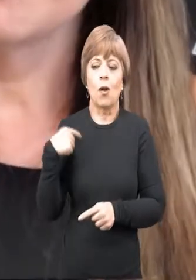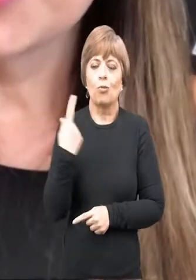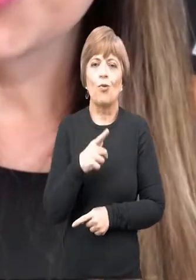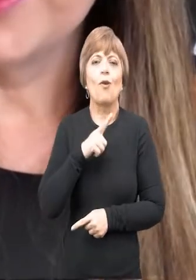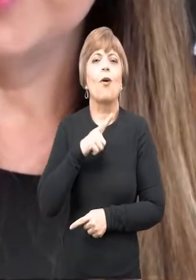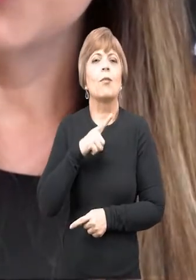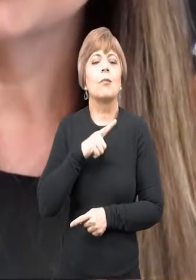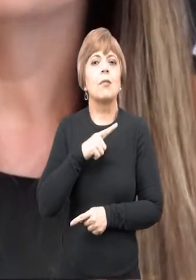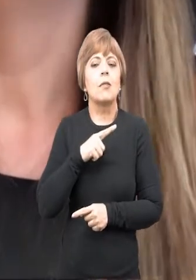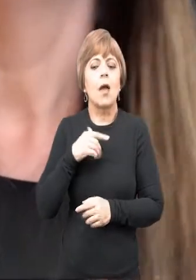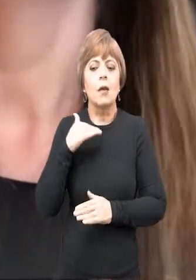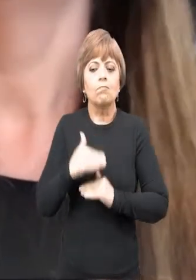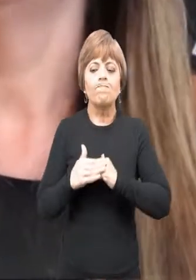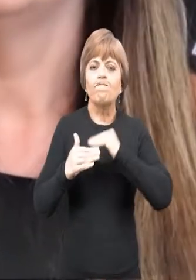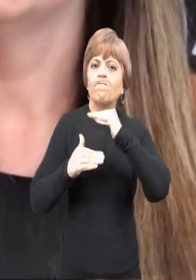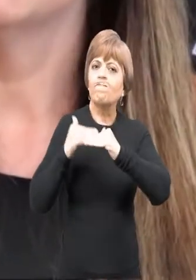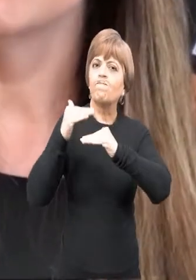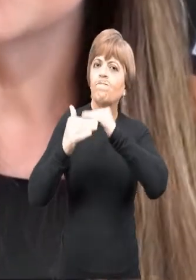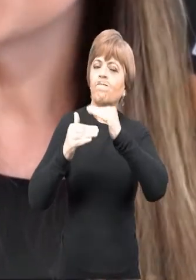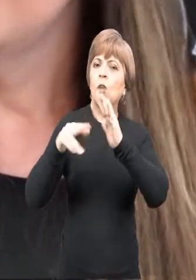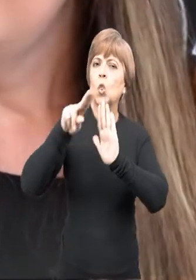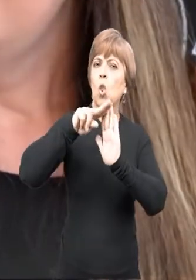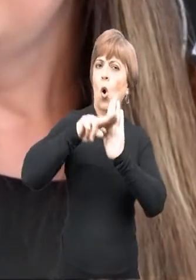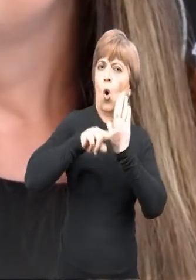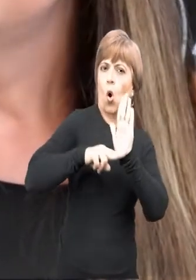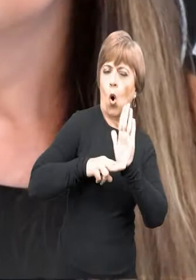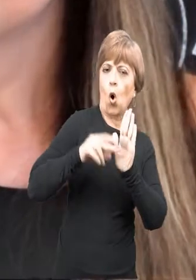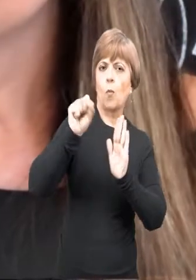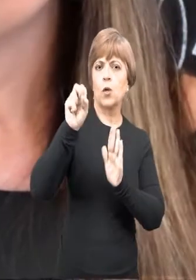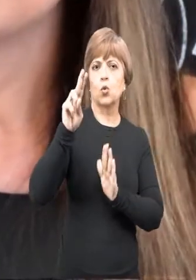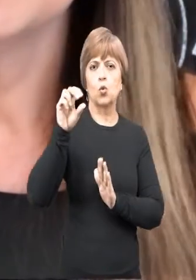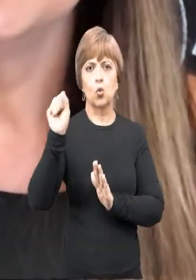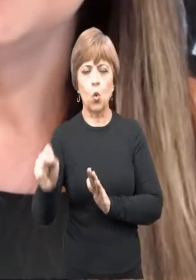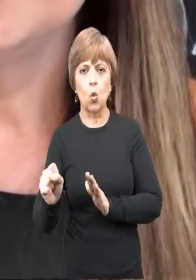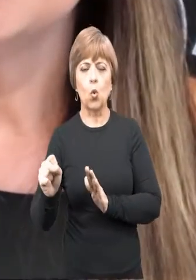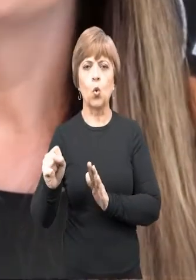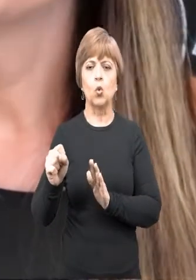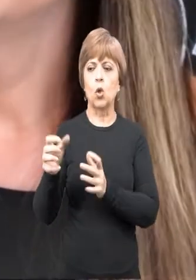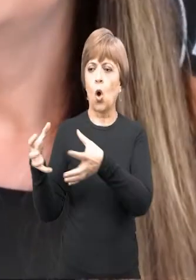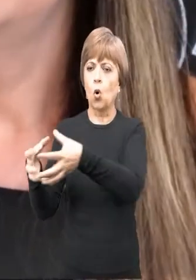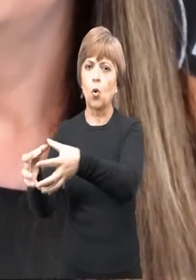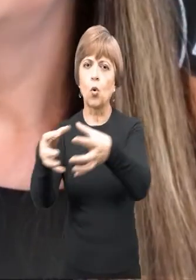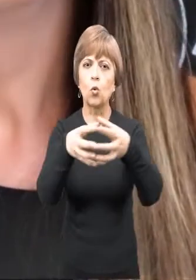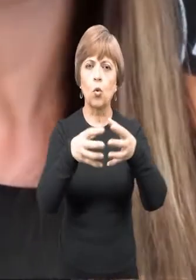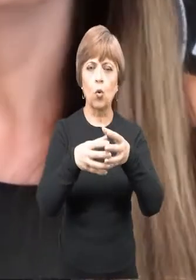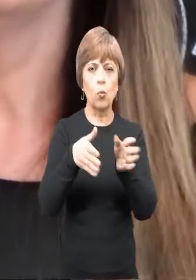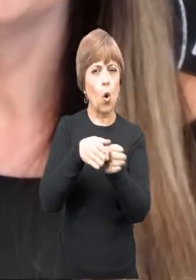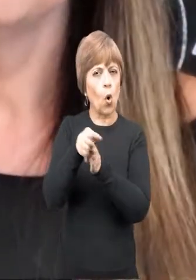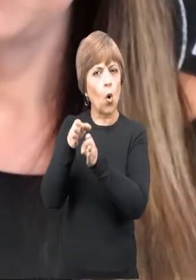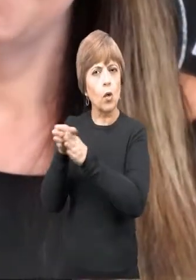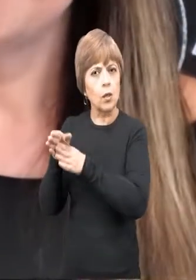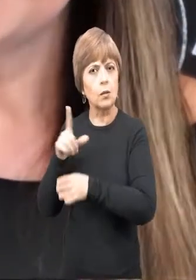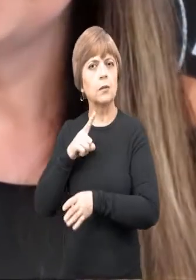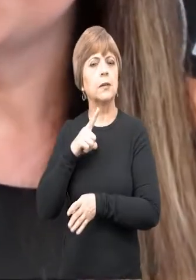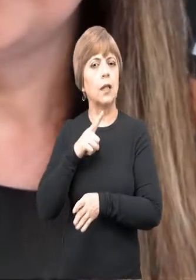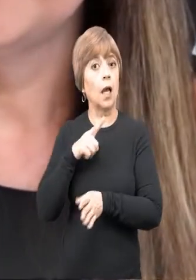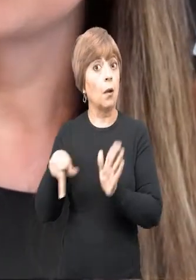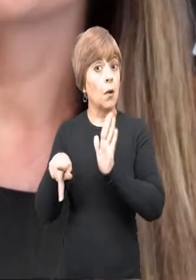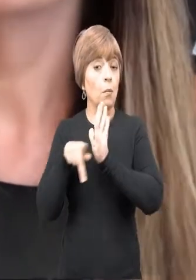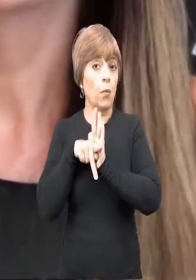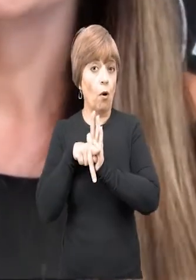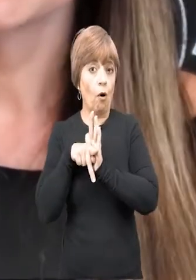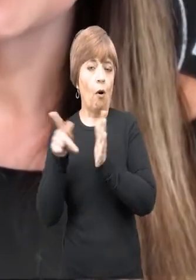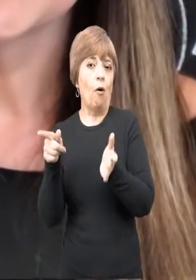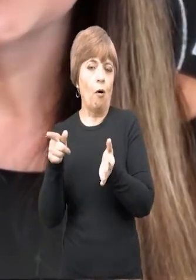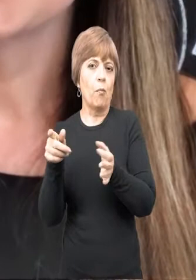das normas do SUS, a partir de todas as orientações dos organismos, inclusive das próprias